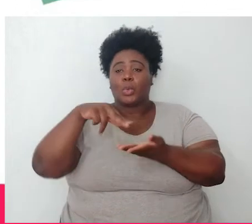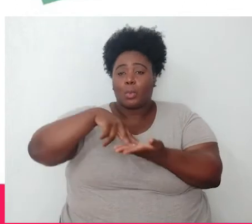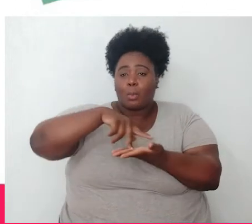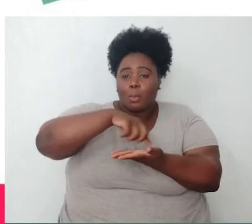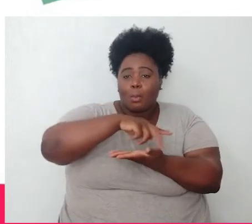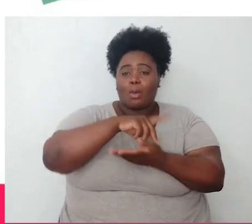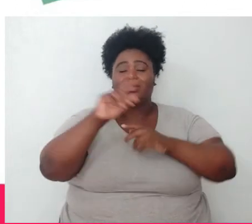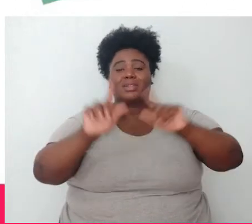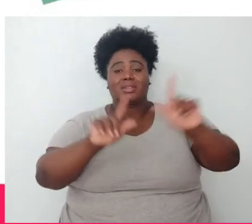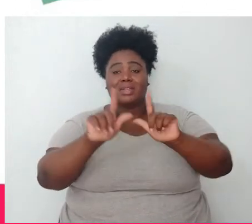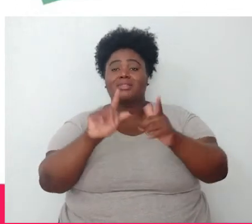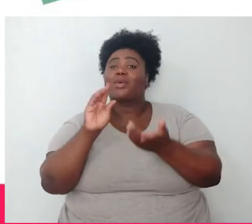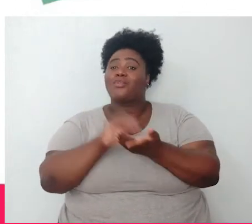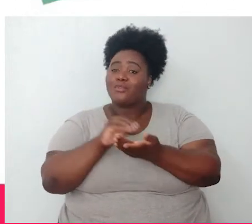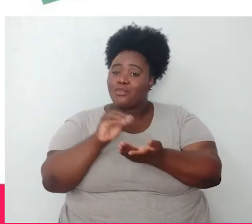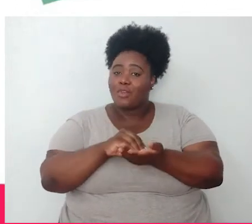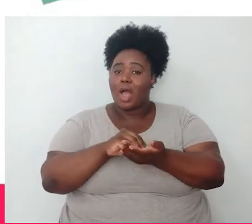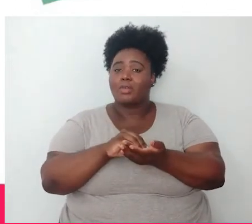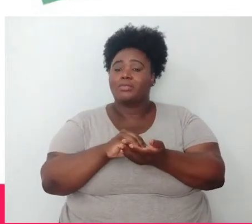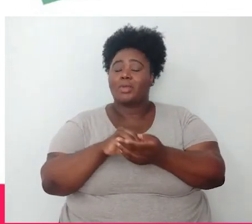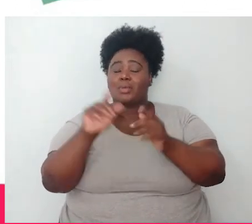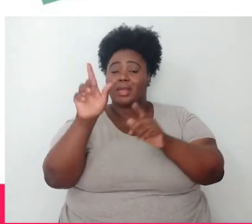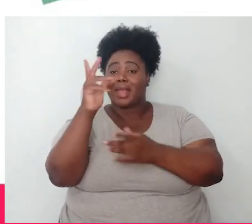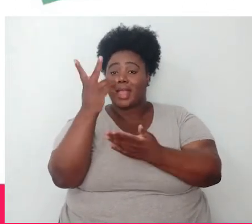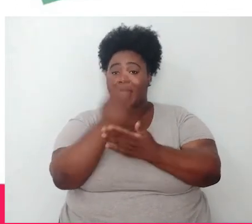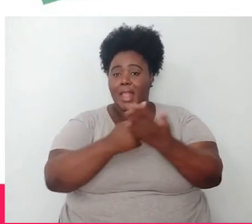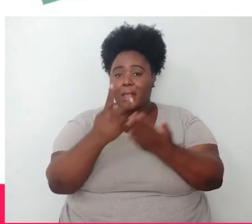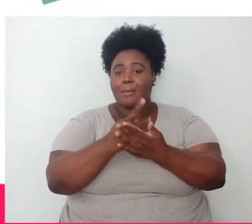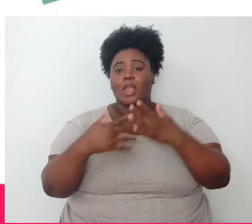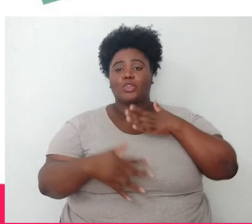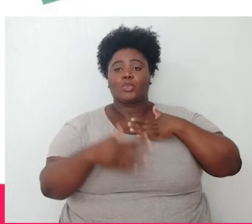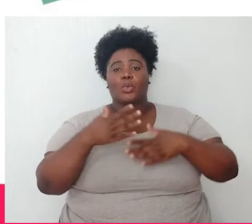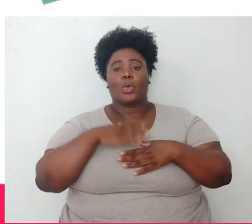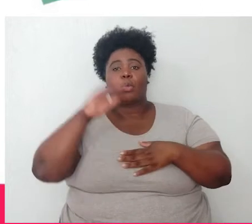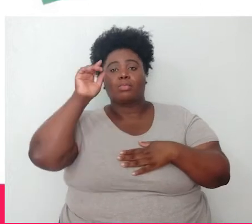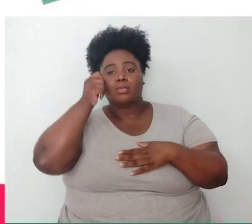televisão, e faltam imagens do corpo negro